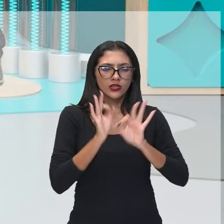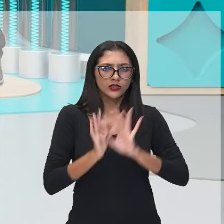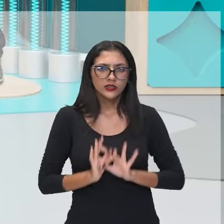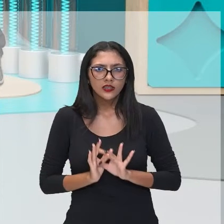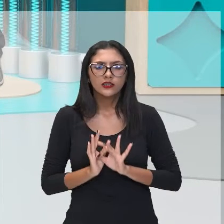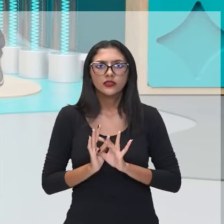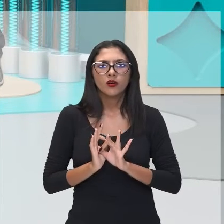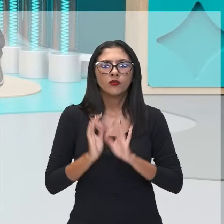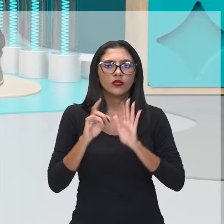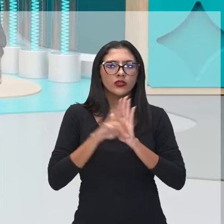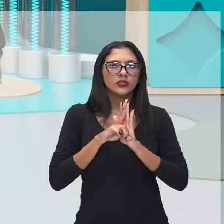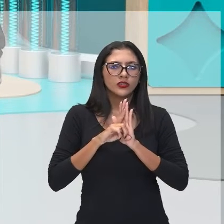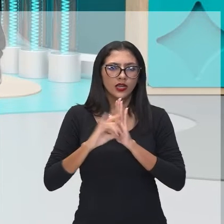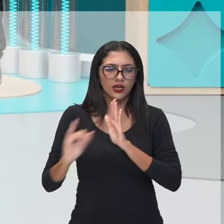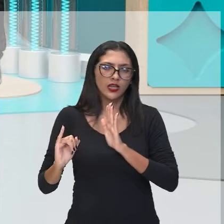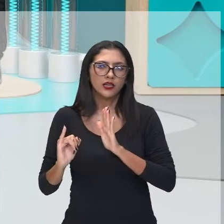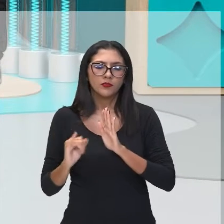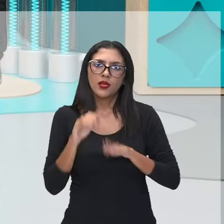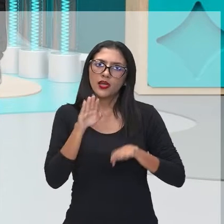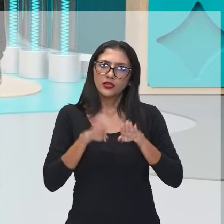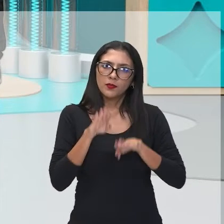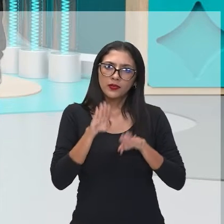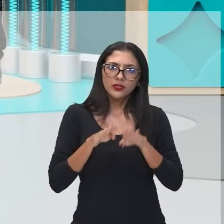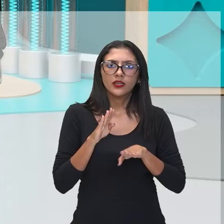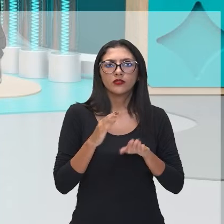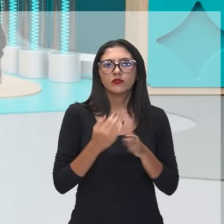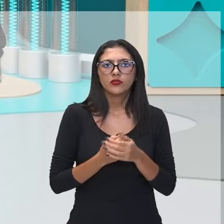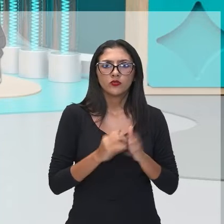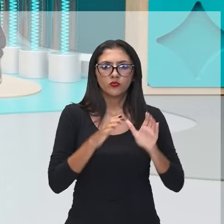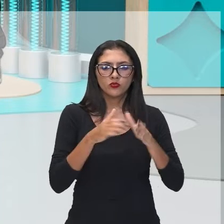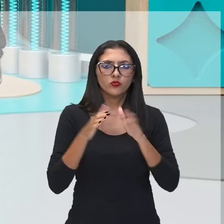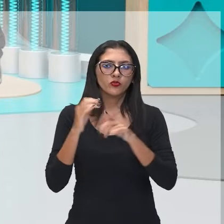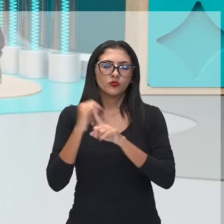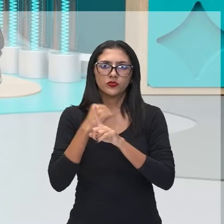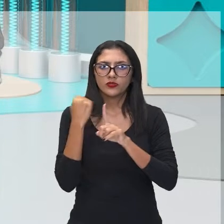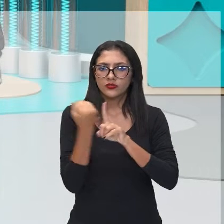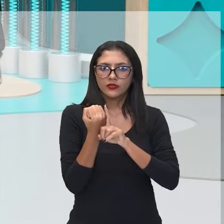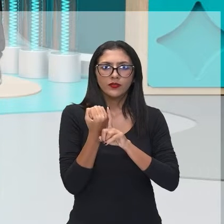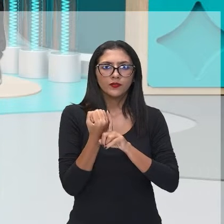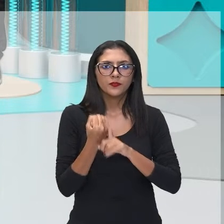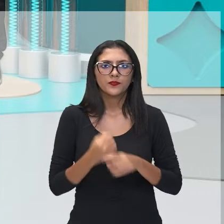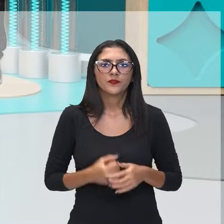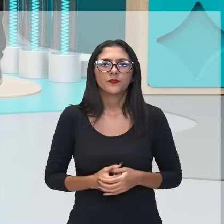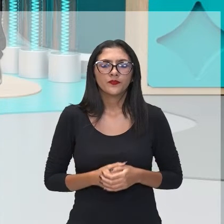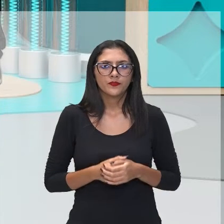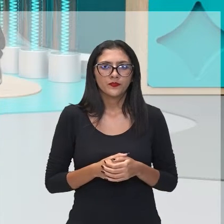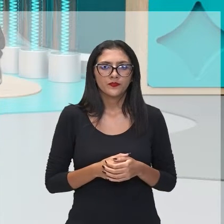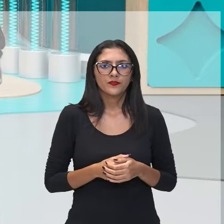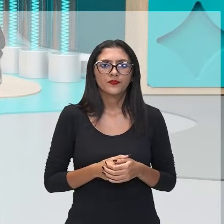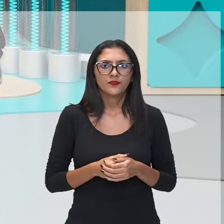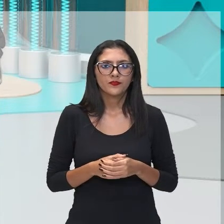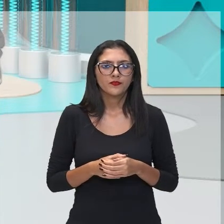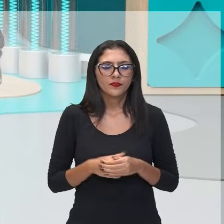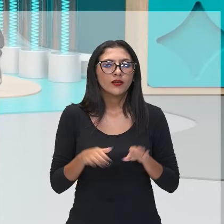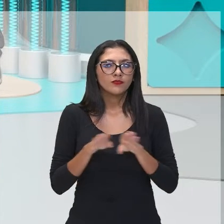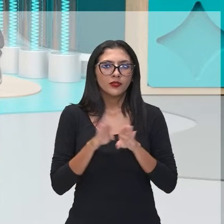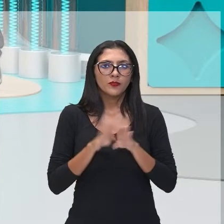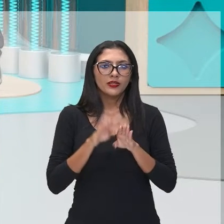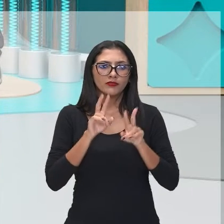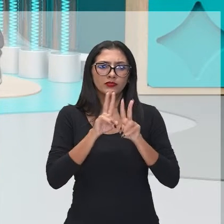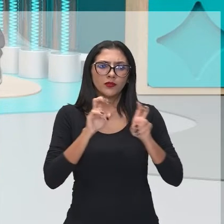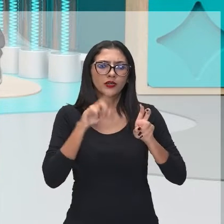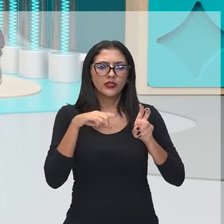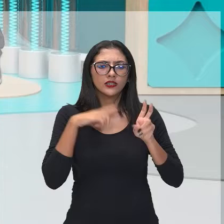realidade psicológica das pessoas. Então, perceba que ele faz uma declaração, ok? E ele ainda acrescenta dentro dessa declaração